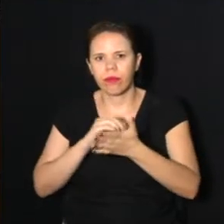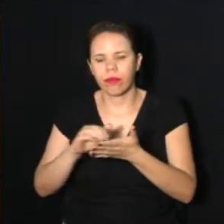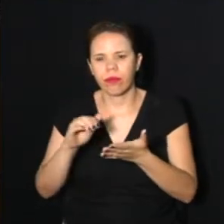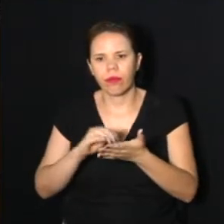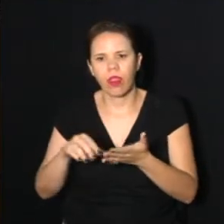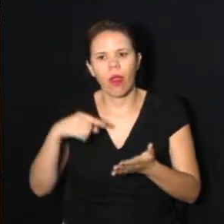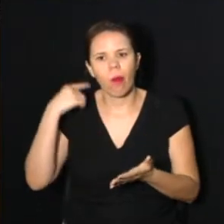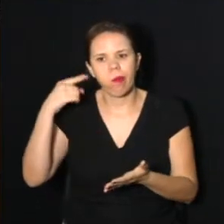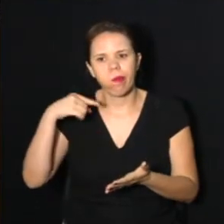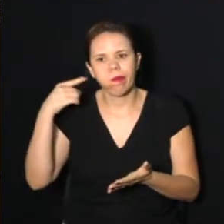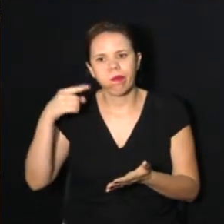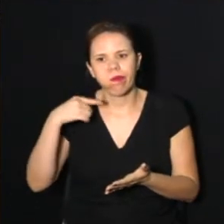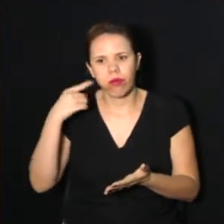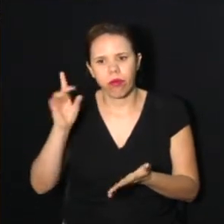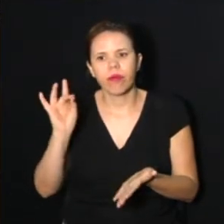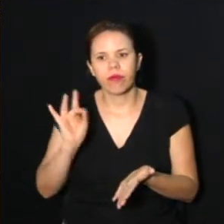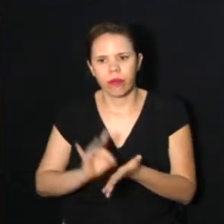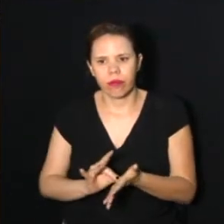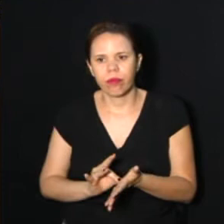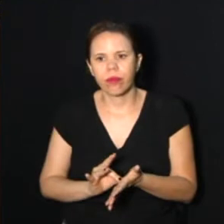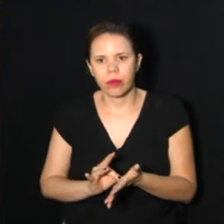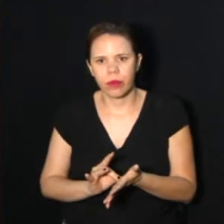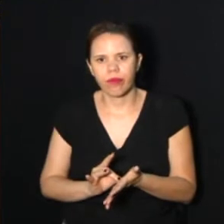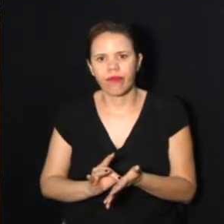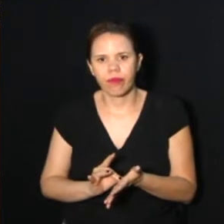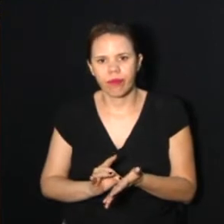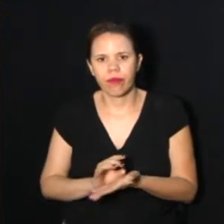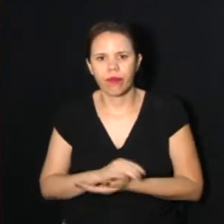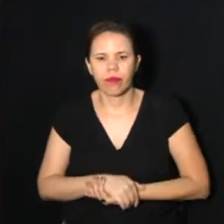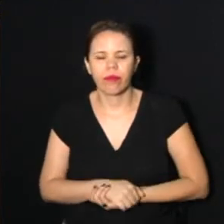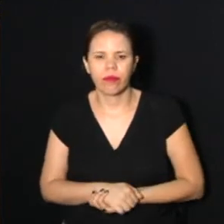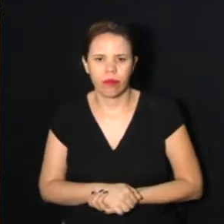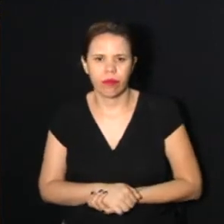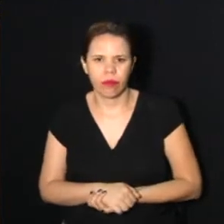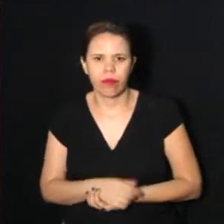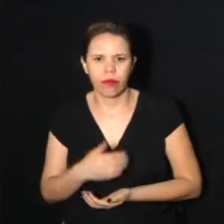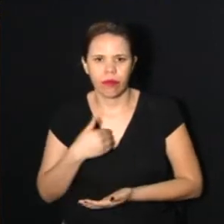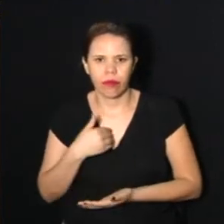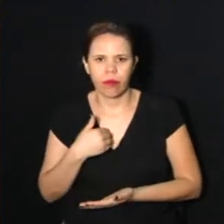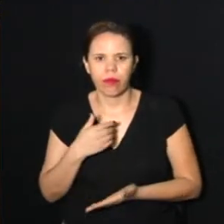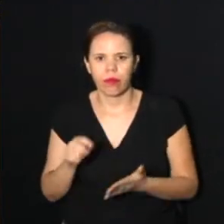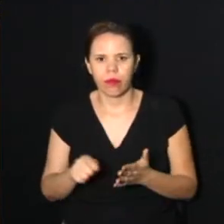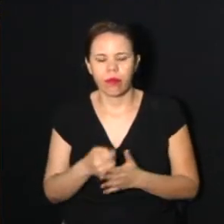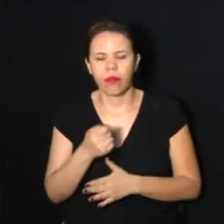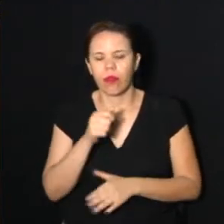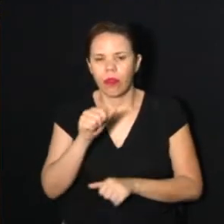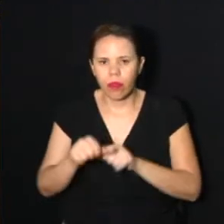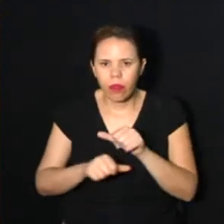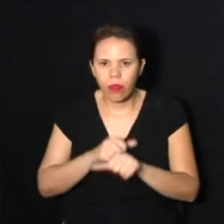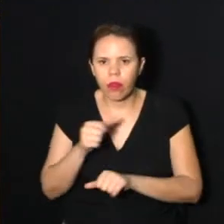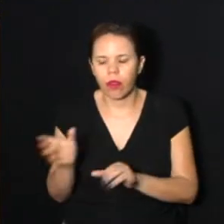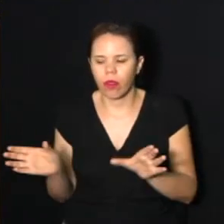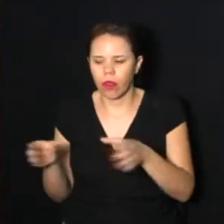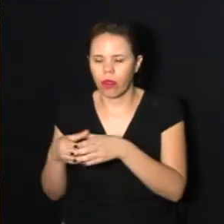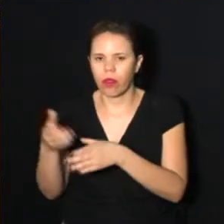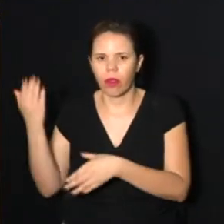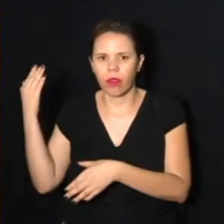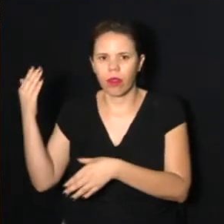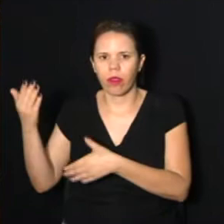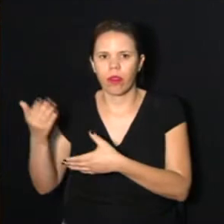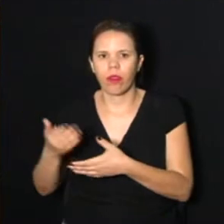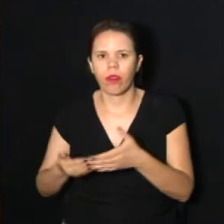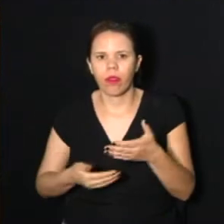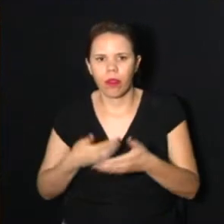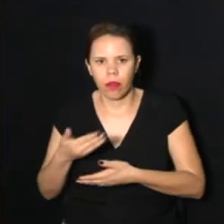advogados. Realmente, a minha deliberação foi em razão de mudança de comissão. Senhor presidente. Pois